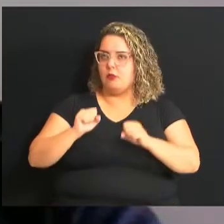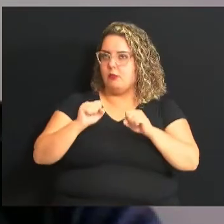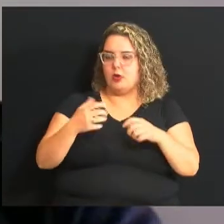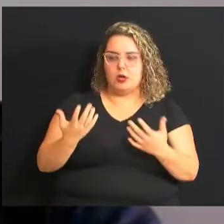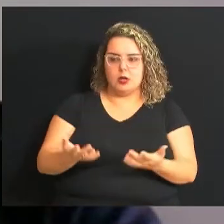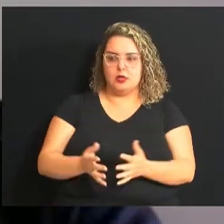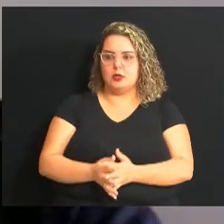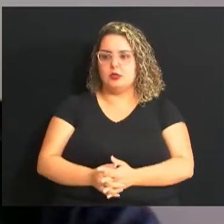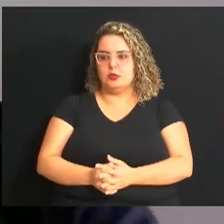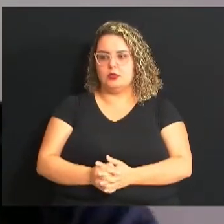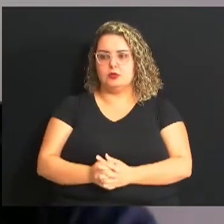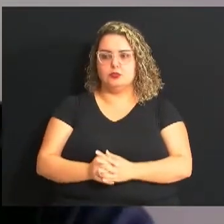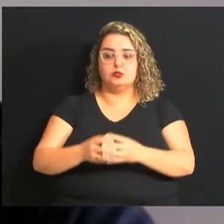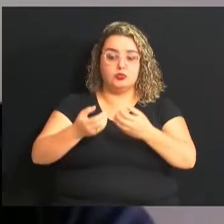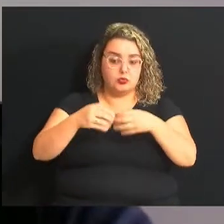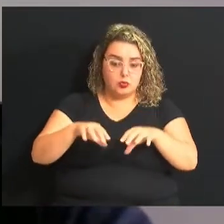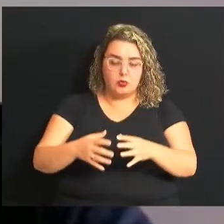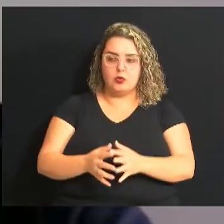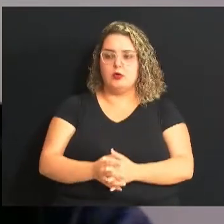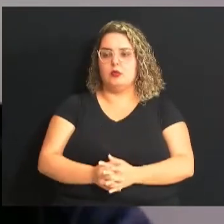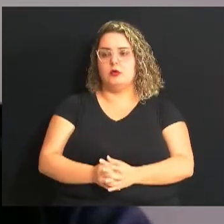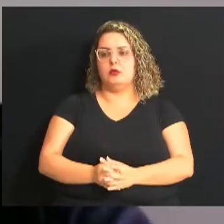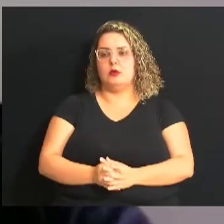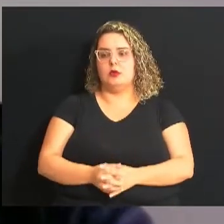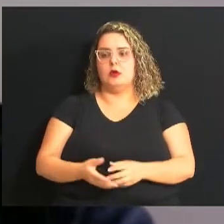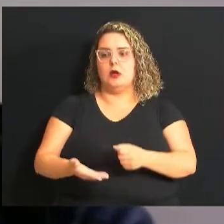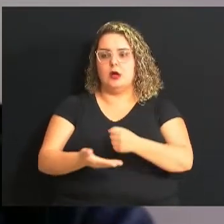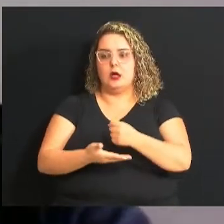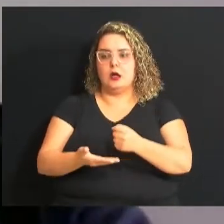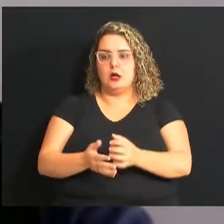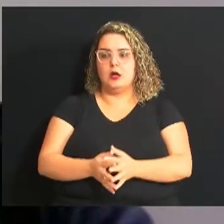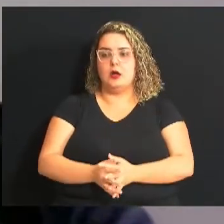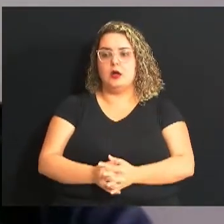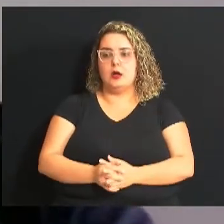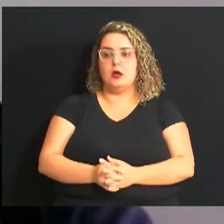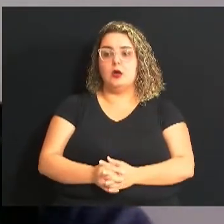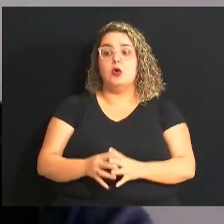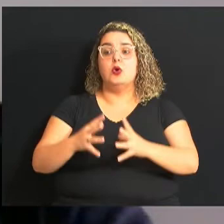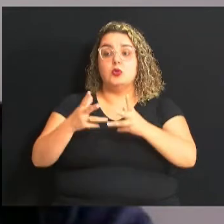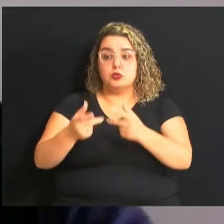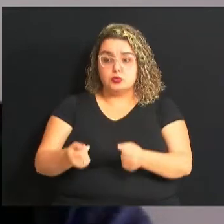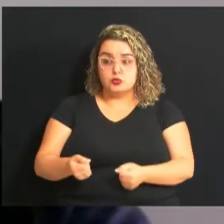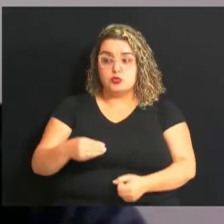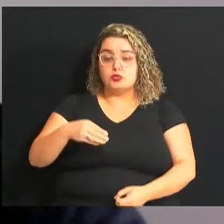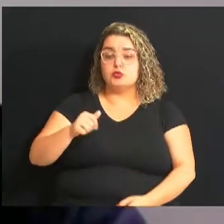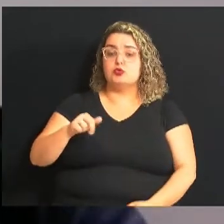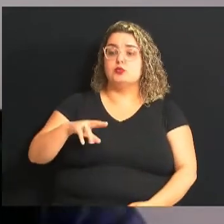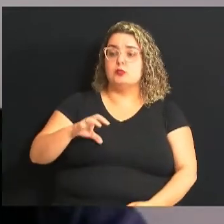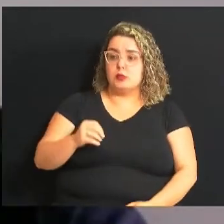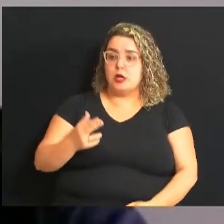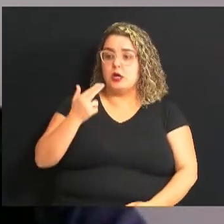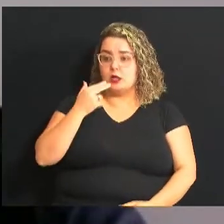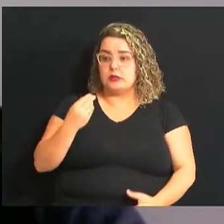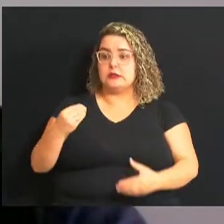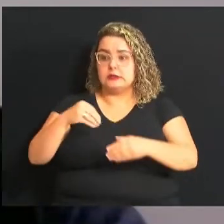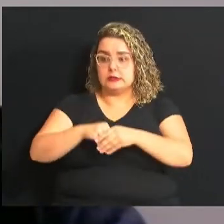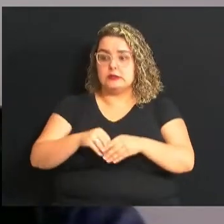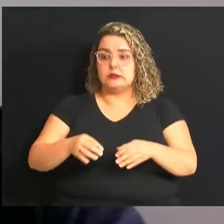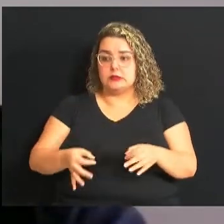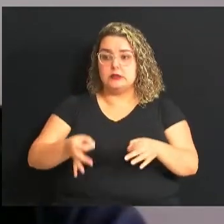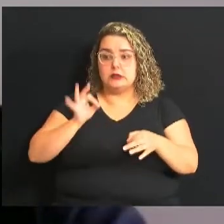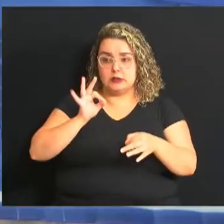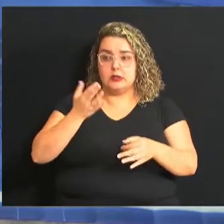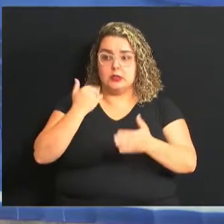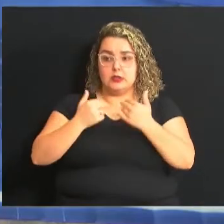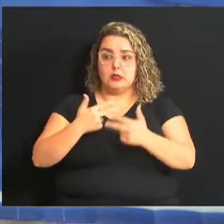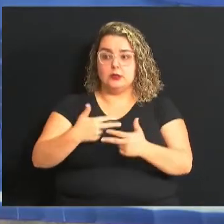de um ovo, a base deve ser essa. Sempre ter todos os macronutrientes dentro da alimentação.